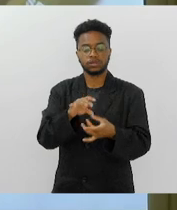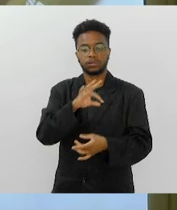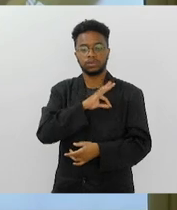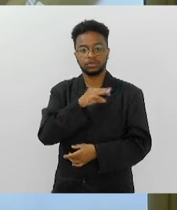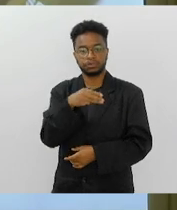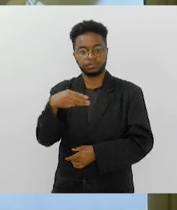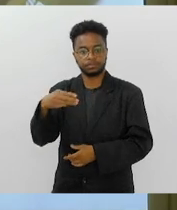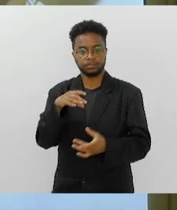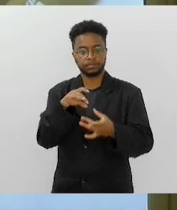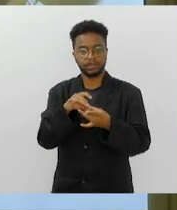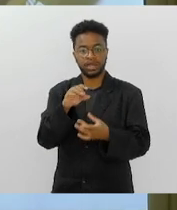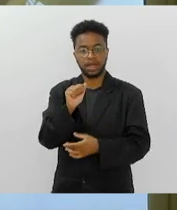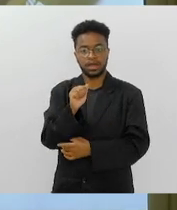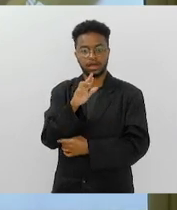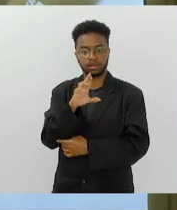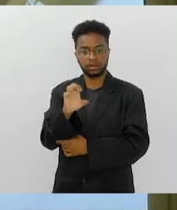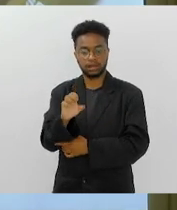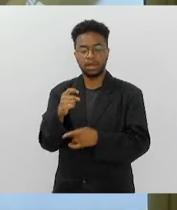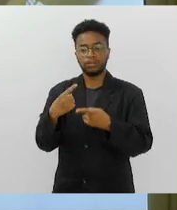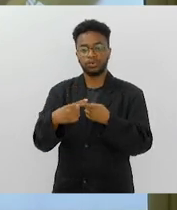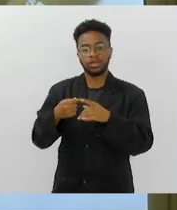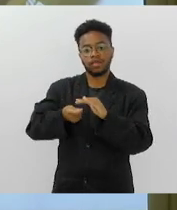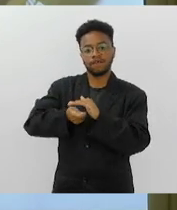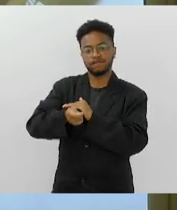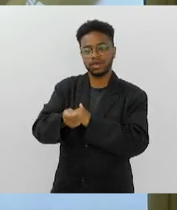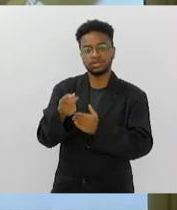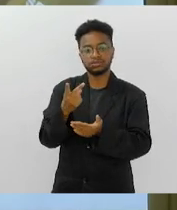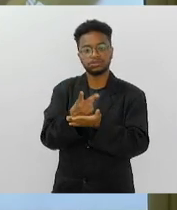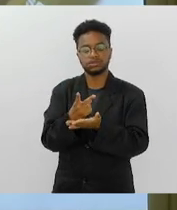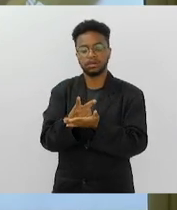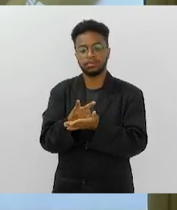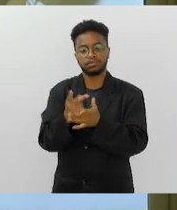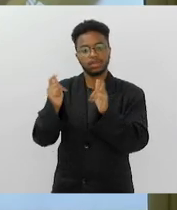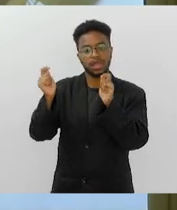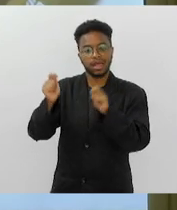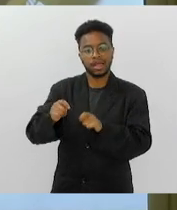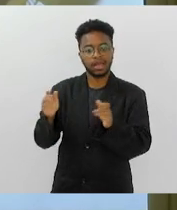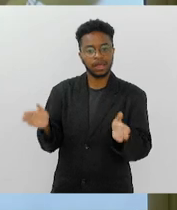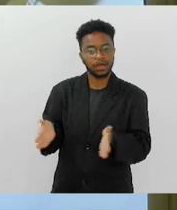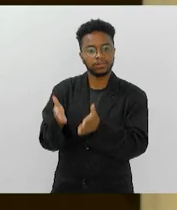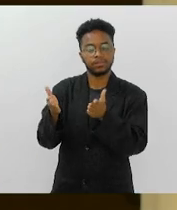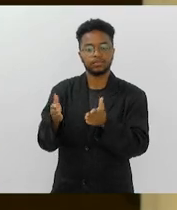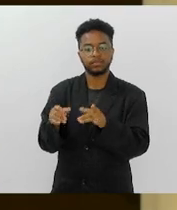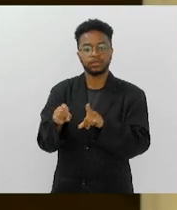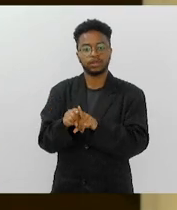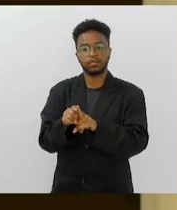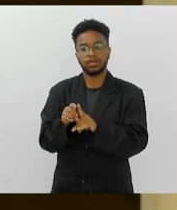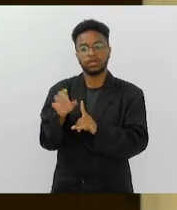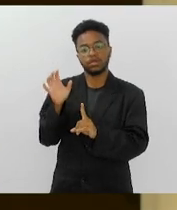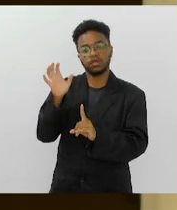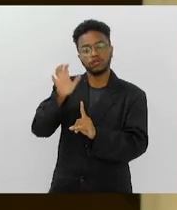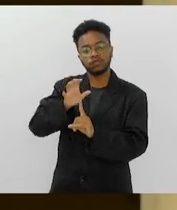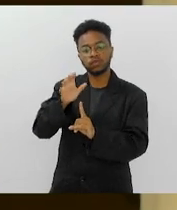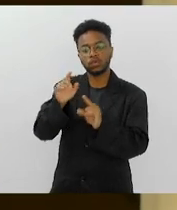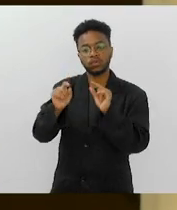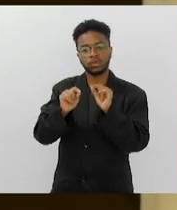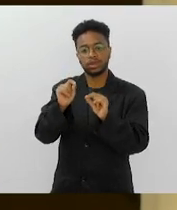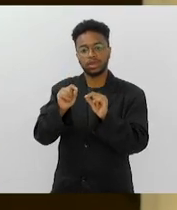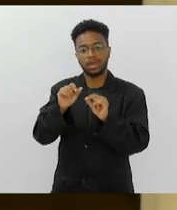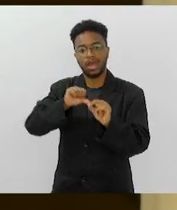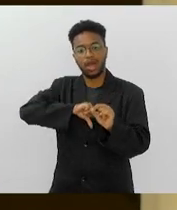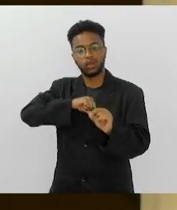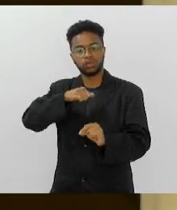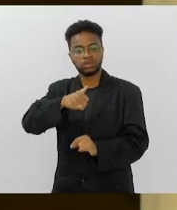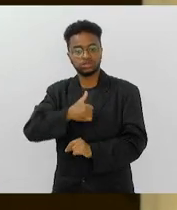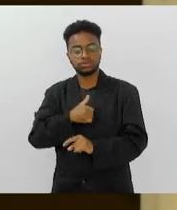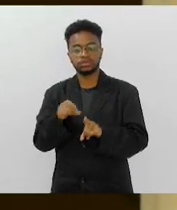porque elas investem muito em capacitação, que influencia diretamente na autoestima e no